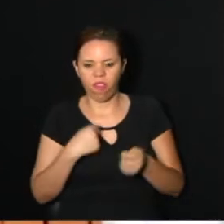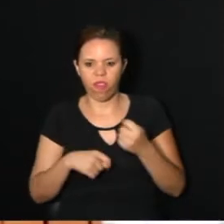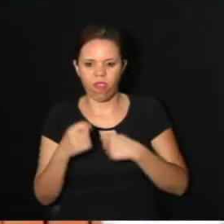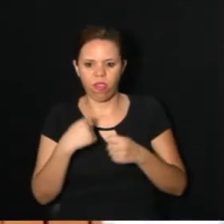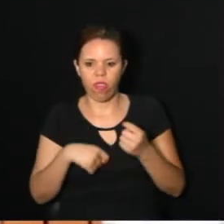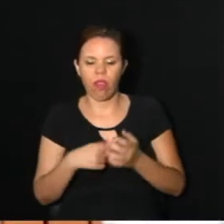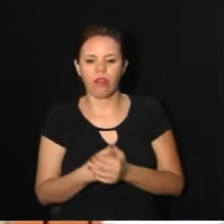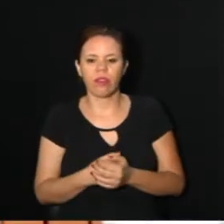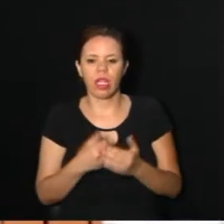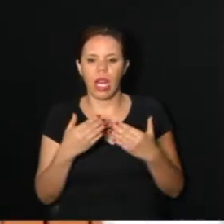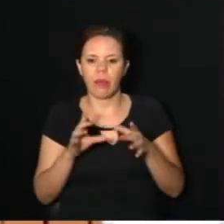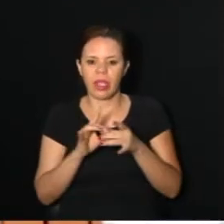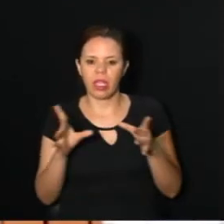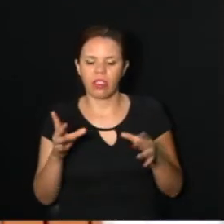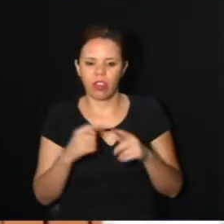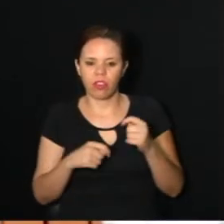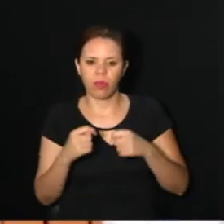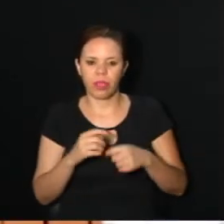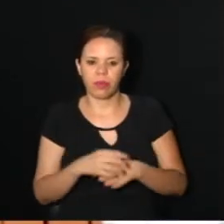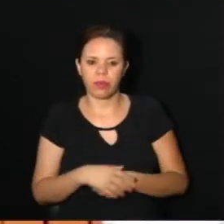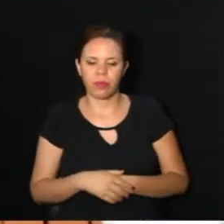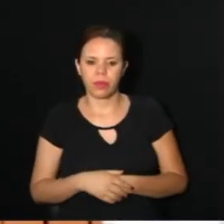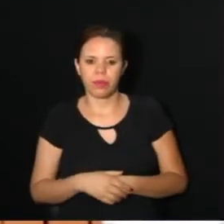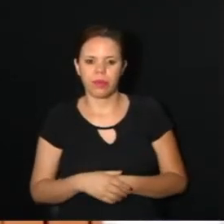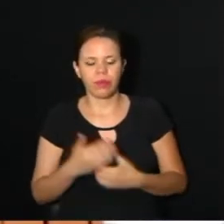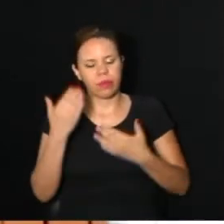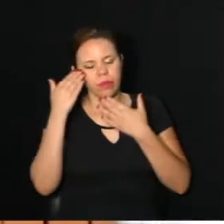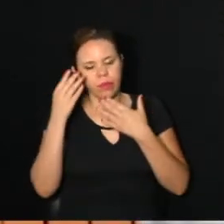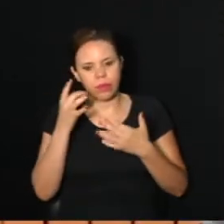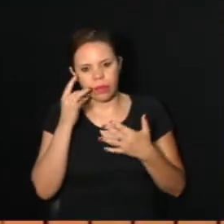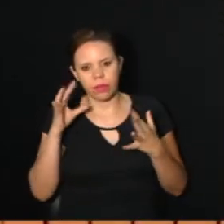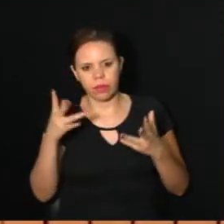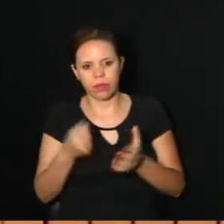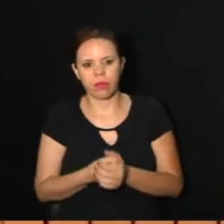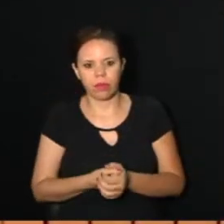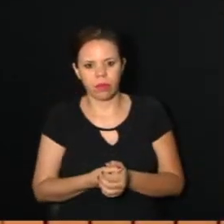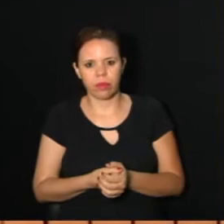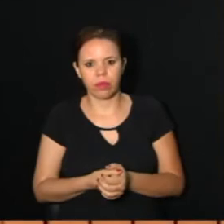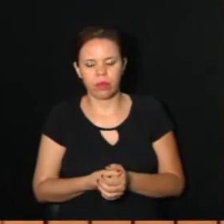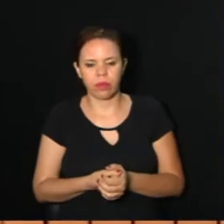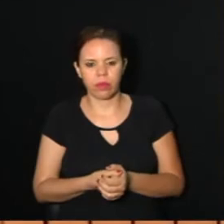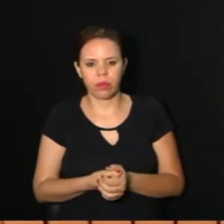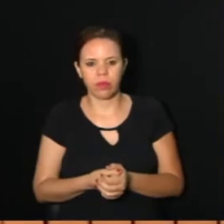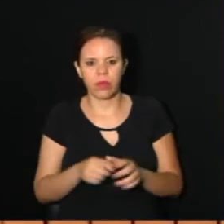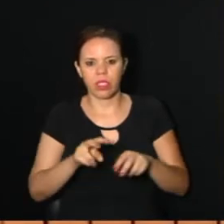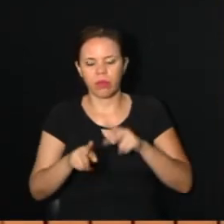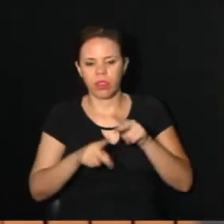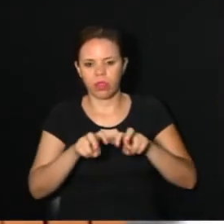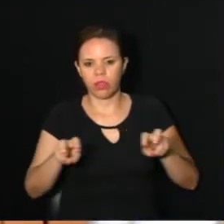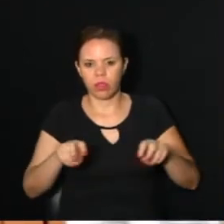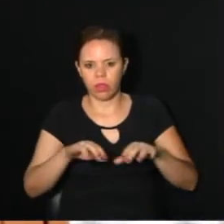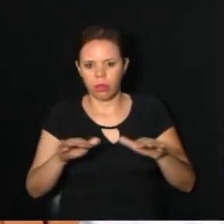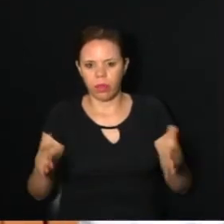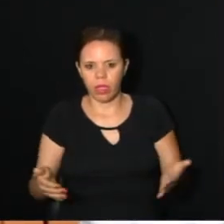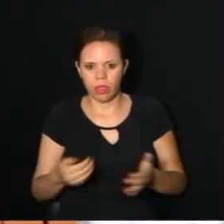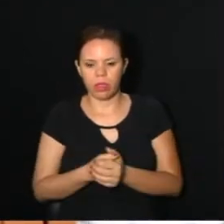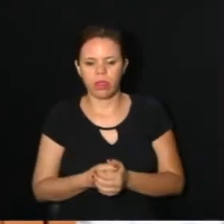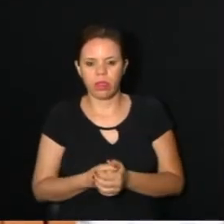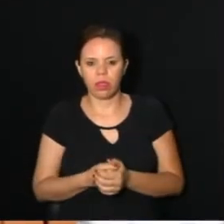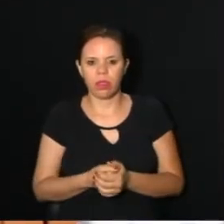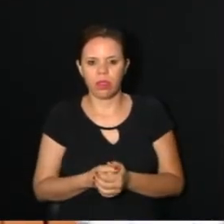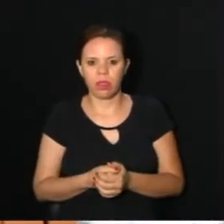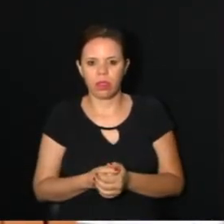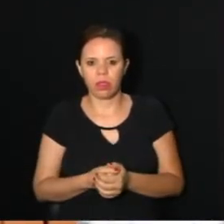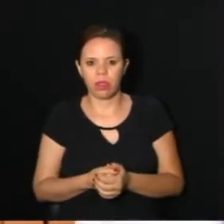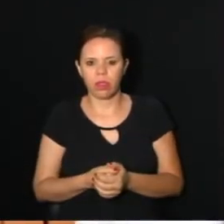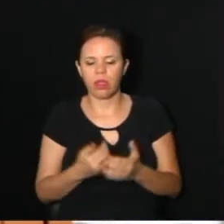economia, de liberdade econômica. Bom, eu agradeço a presença de todos, citados da mesa, o público presente, e eu declaro